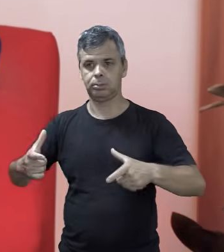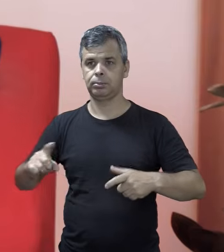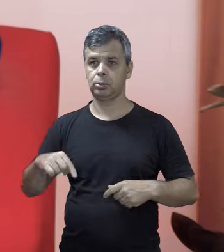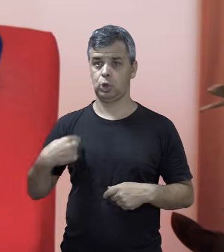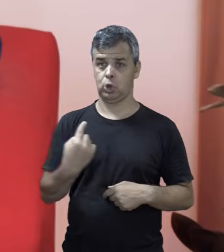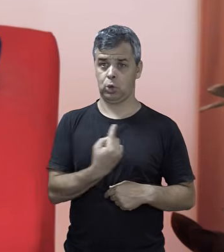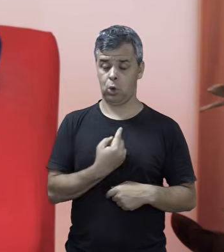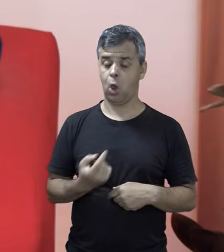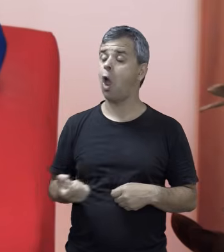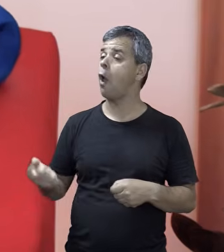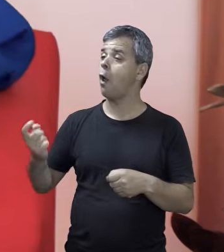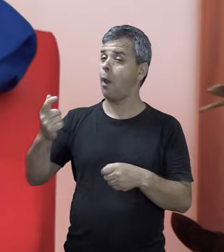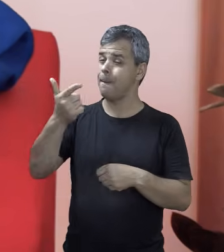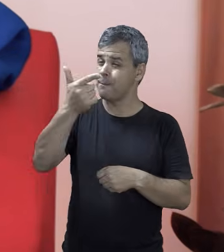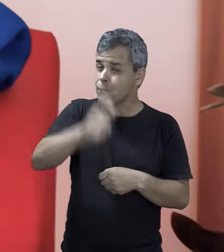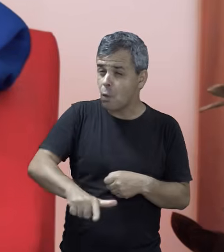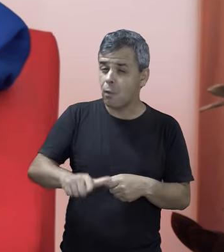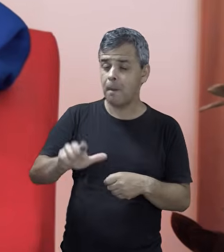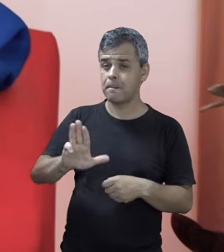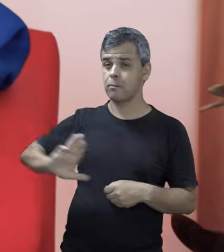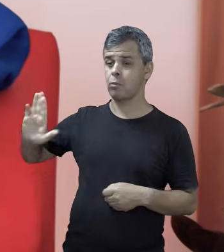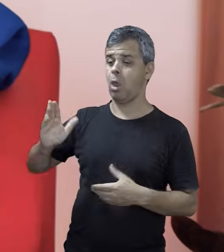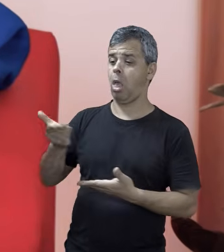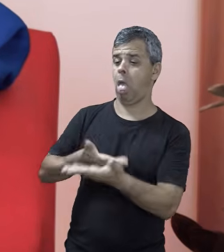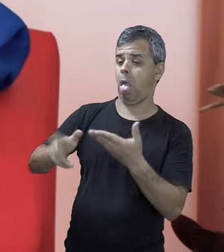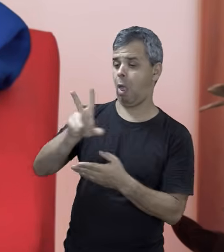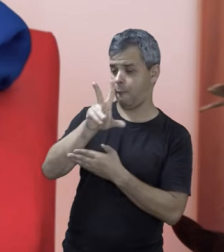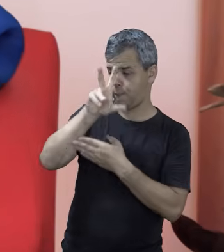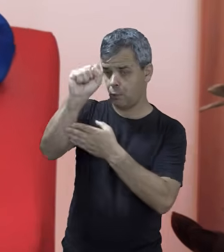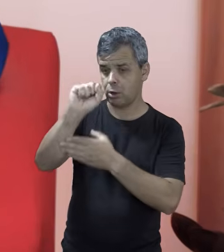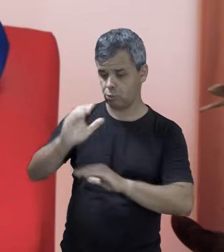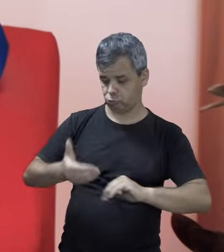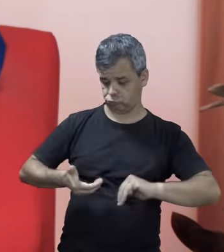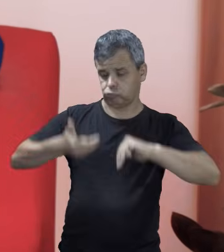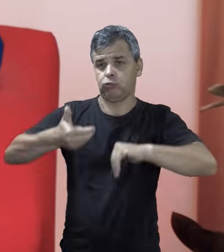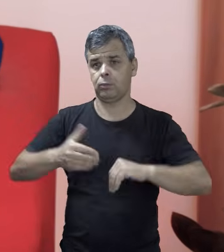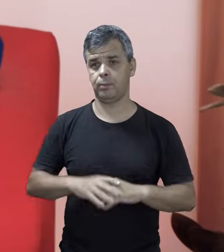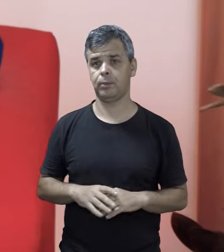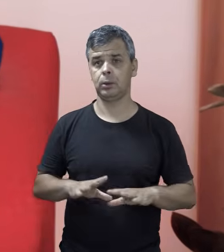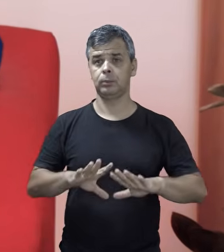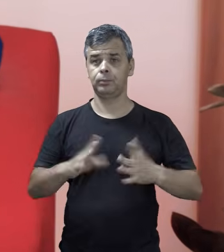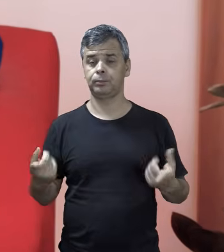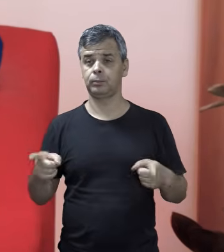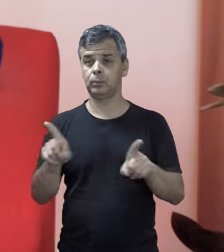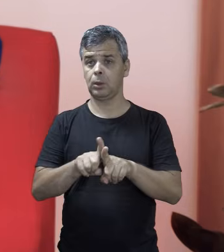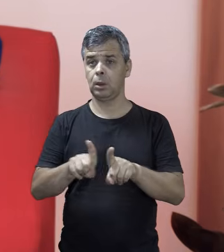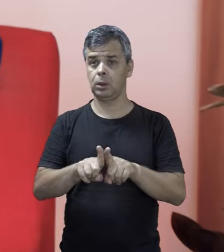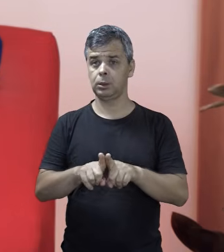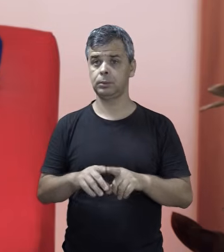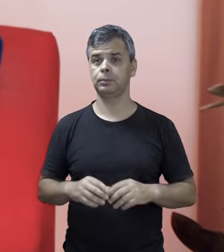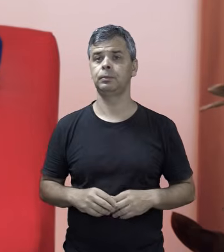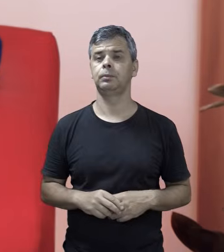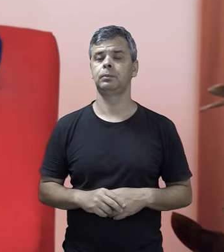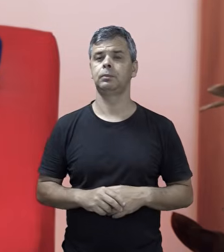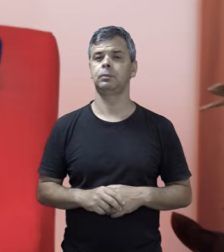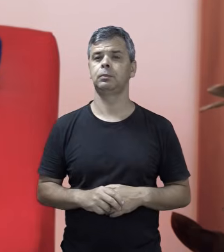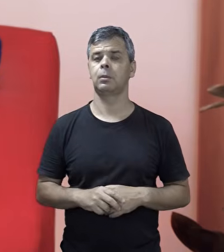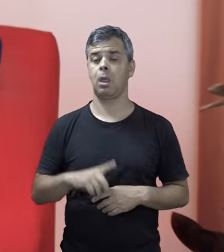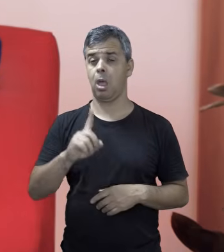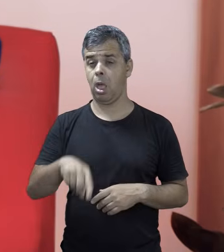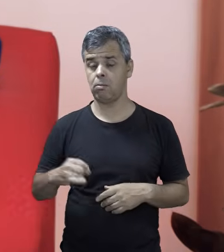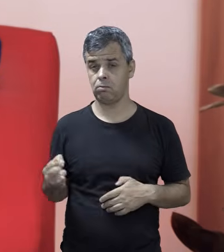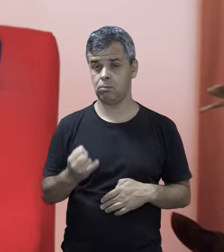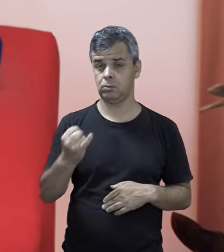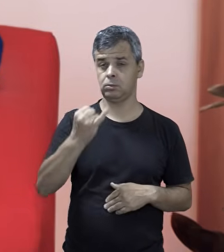a gente reeleger o presidente e não mudar a correlação de forças no Congresso. Por outro lado, também, é